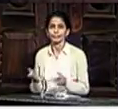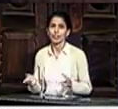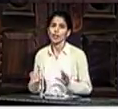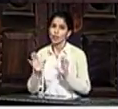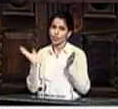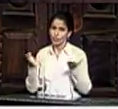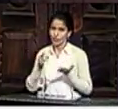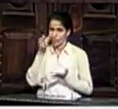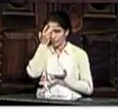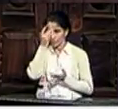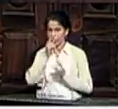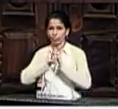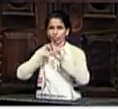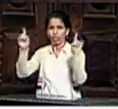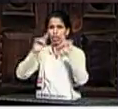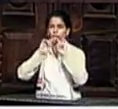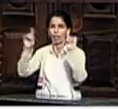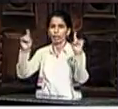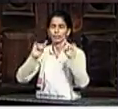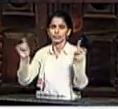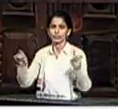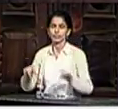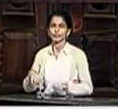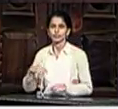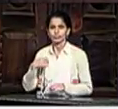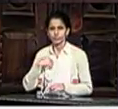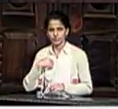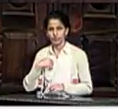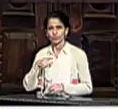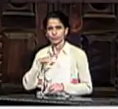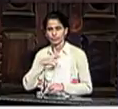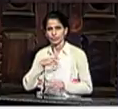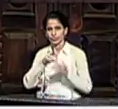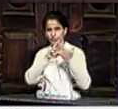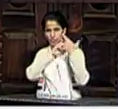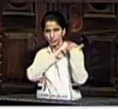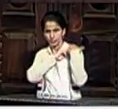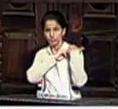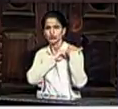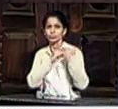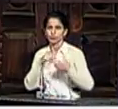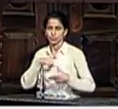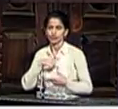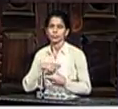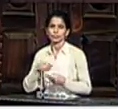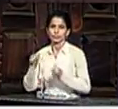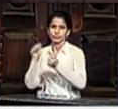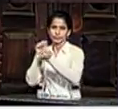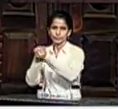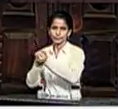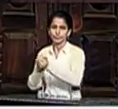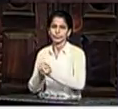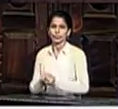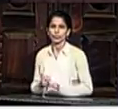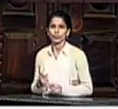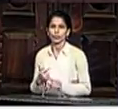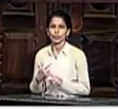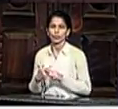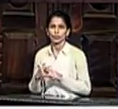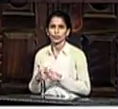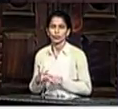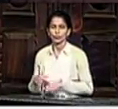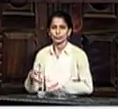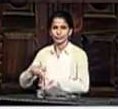criticar. Eu tenho responsabilidade com esse governo e pago o preço. Afinal de contas, eu subi